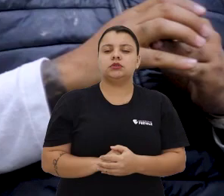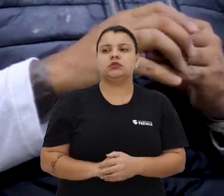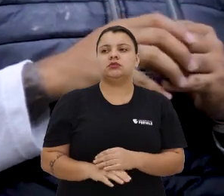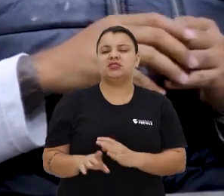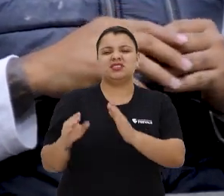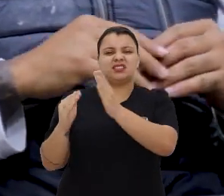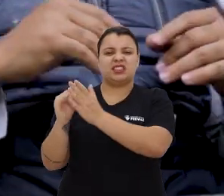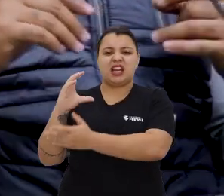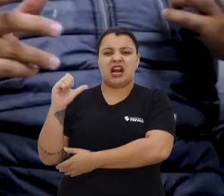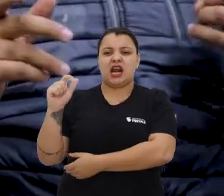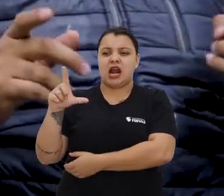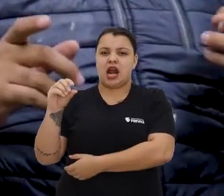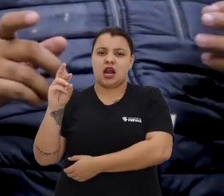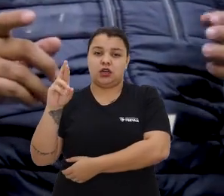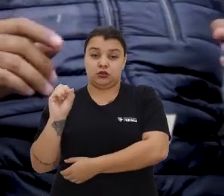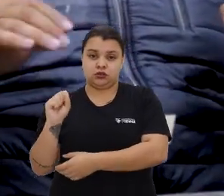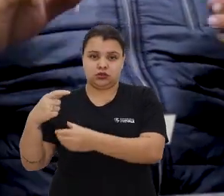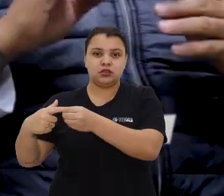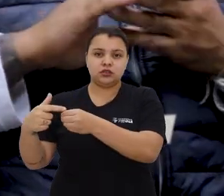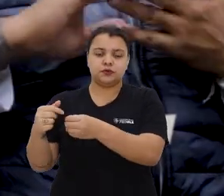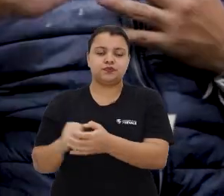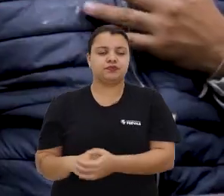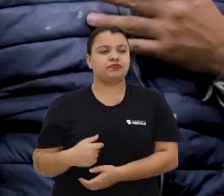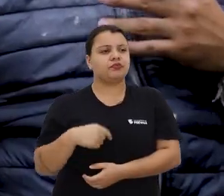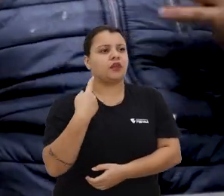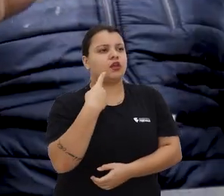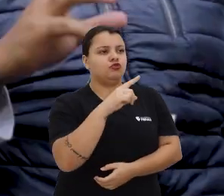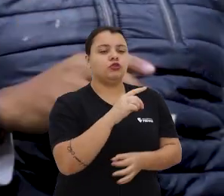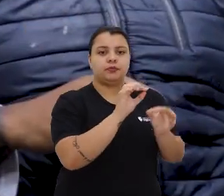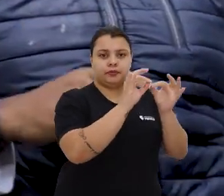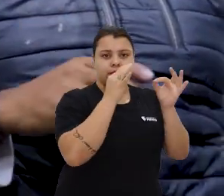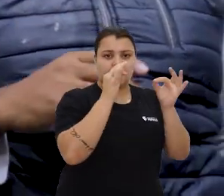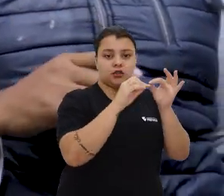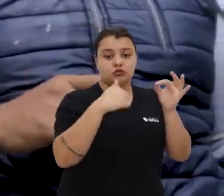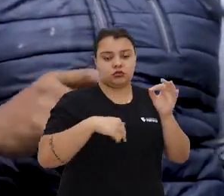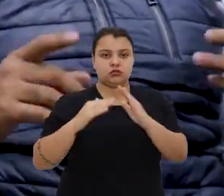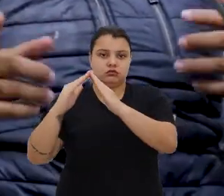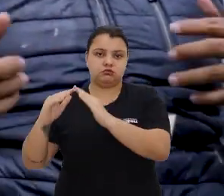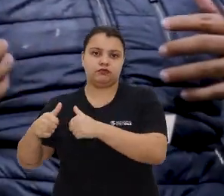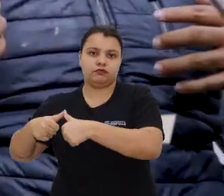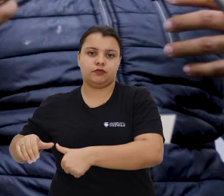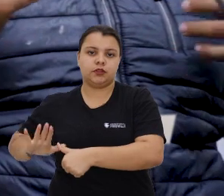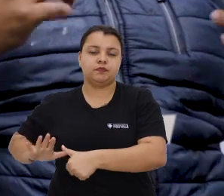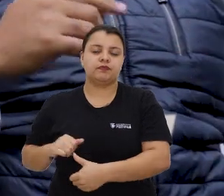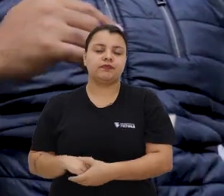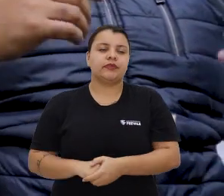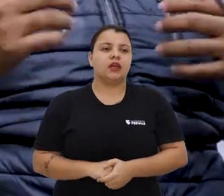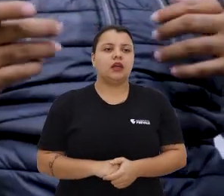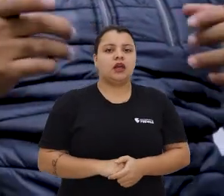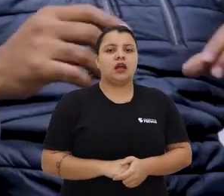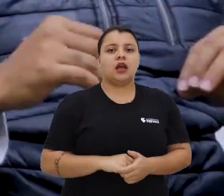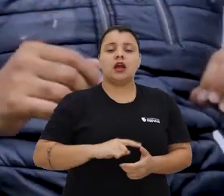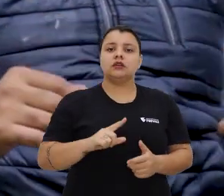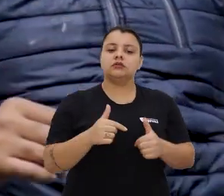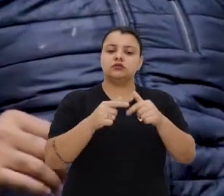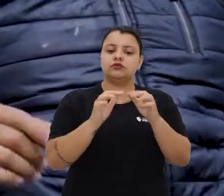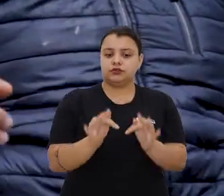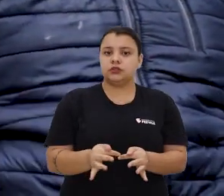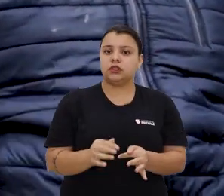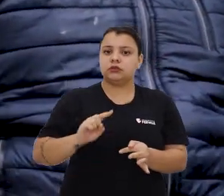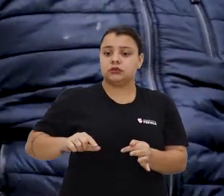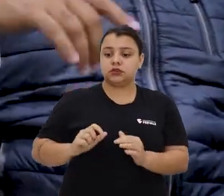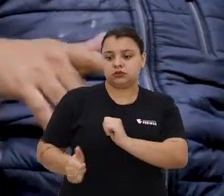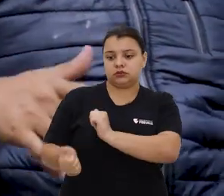Barbosa. Chegando em Carlos Barbosa, ele foi para Caxias, eu fiquei em Carlos Barbosa. E aí, no término daquela